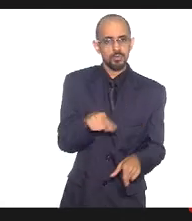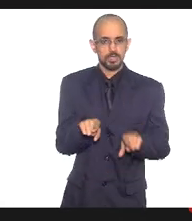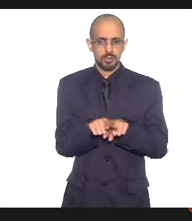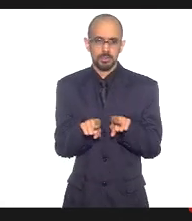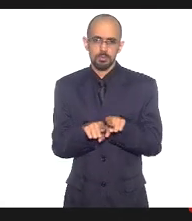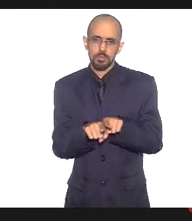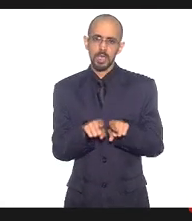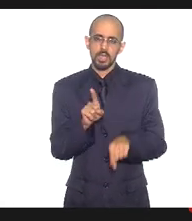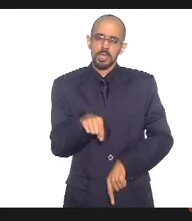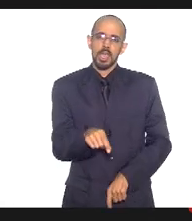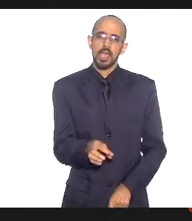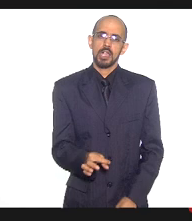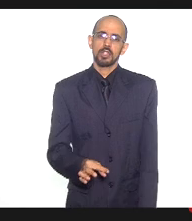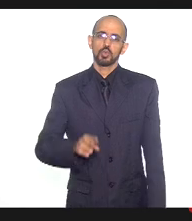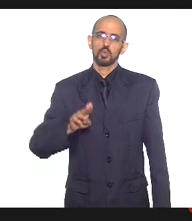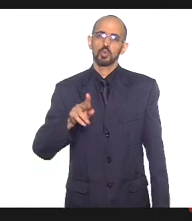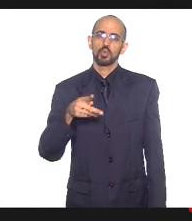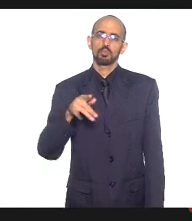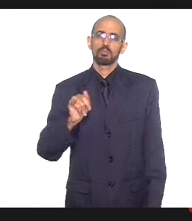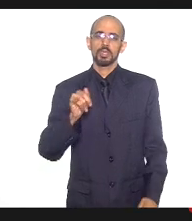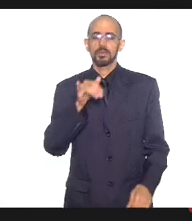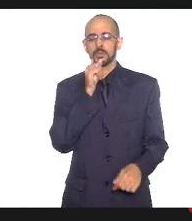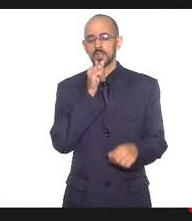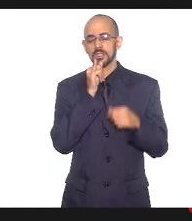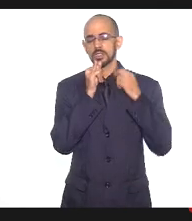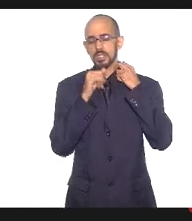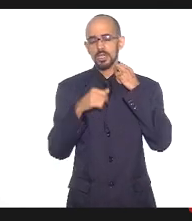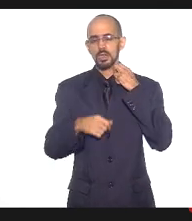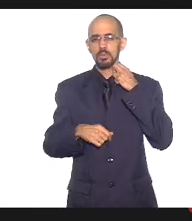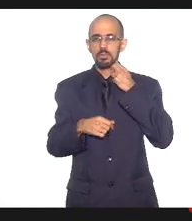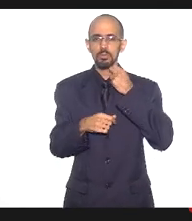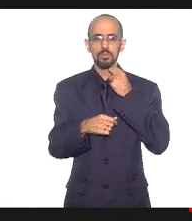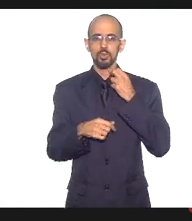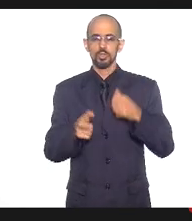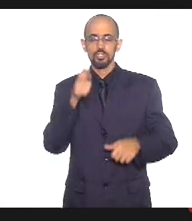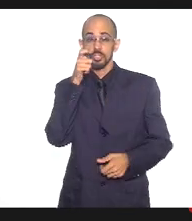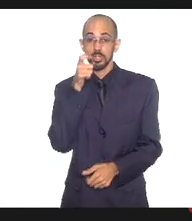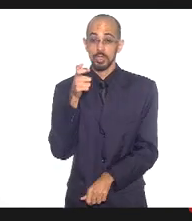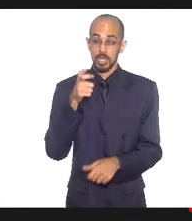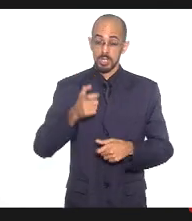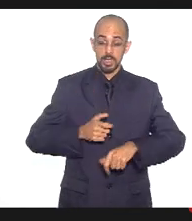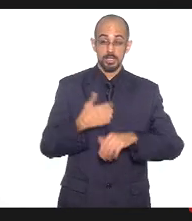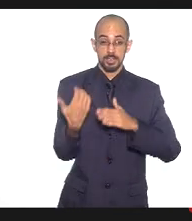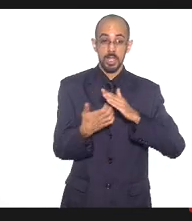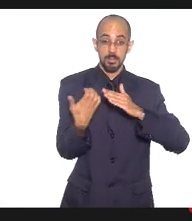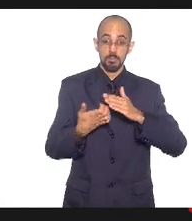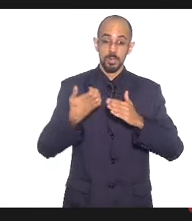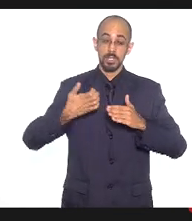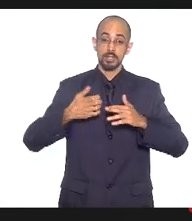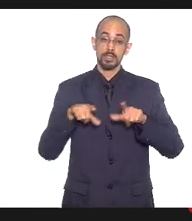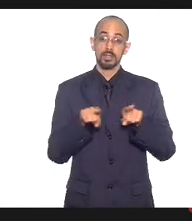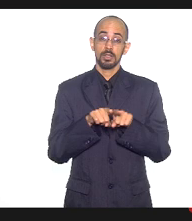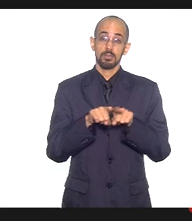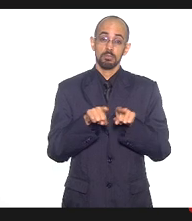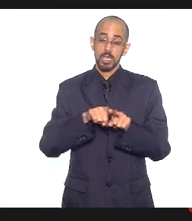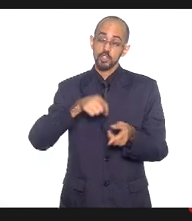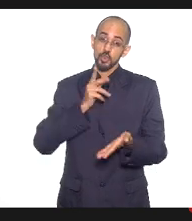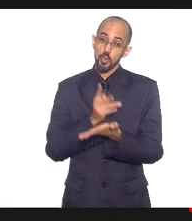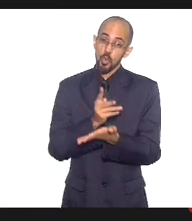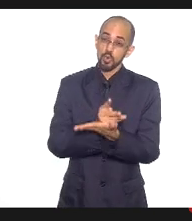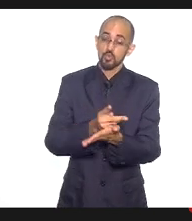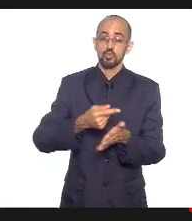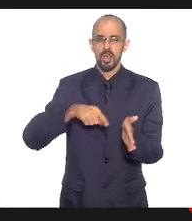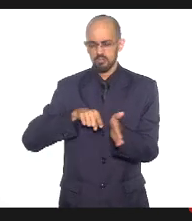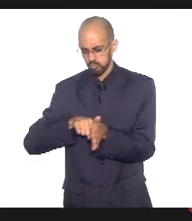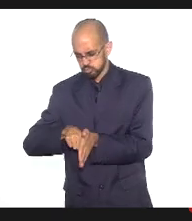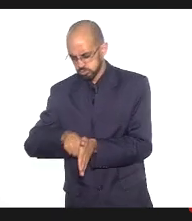o caso de Tupi, como é óbvio, e de interesse e ambições da companhia continuar explorando o campo,